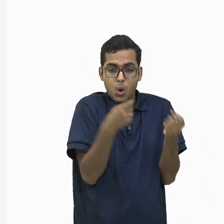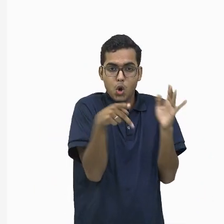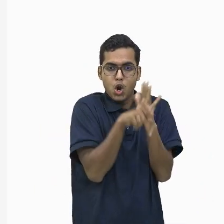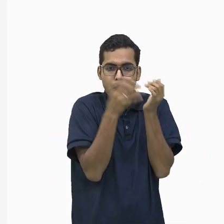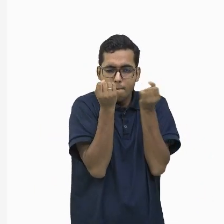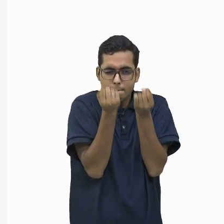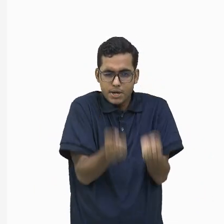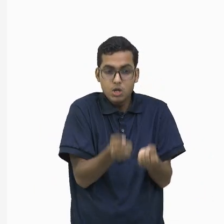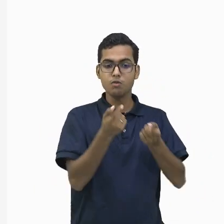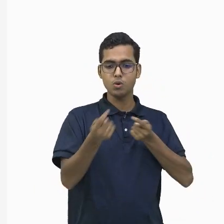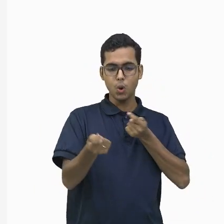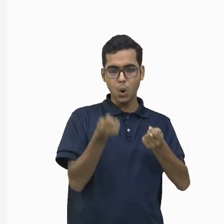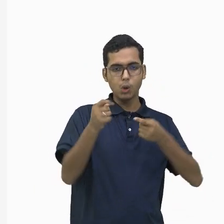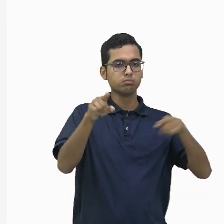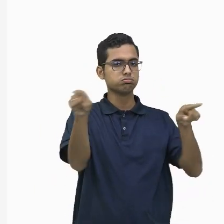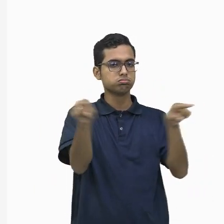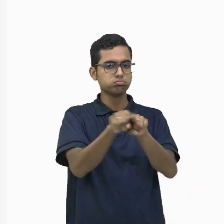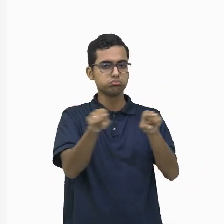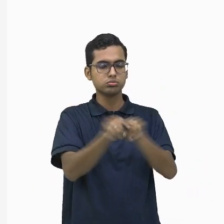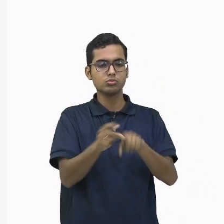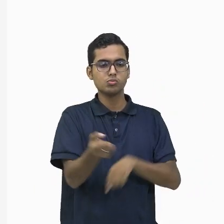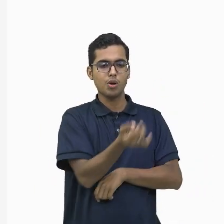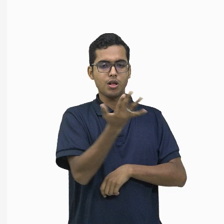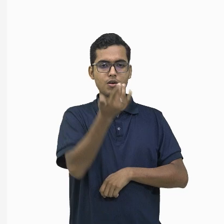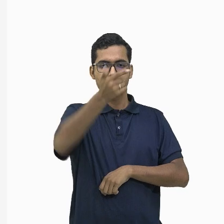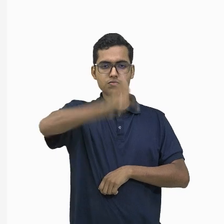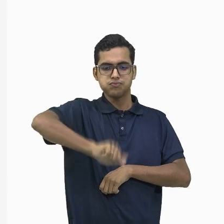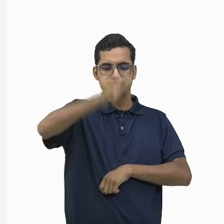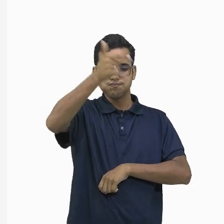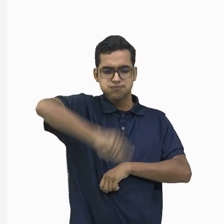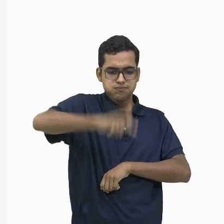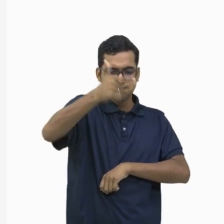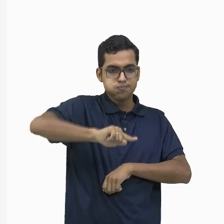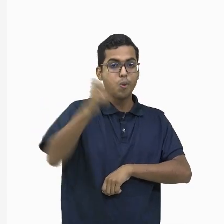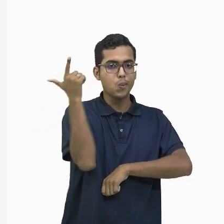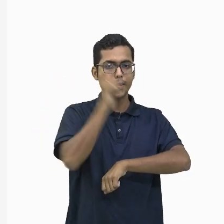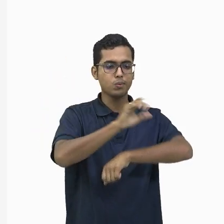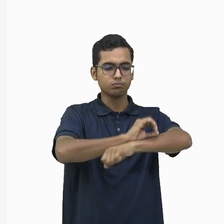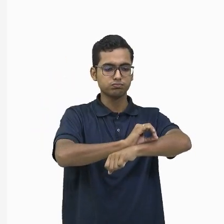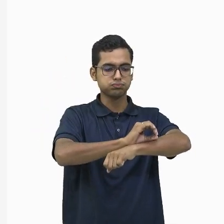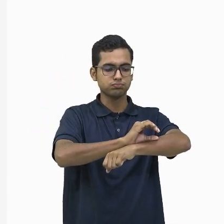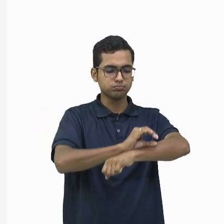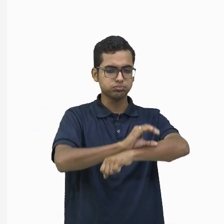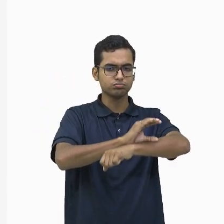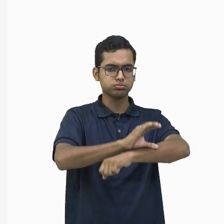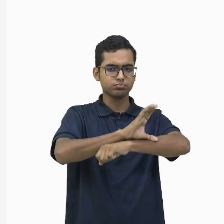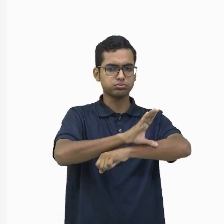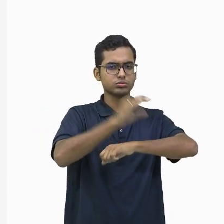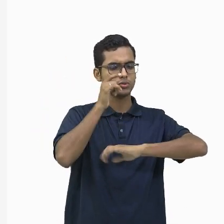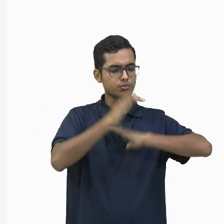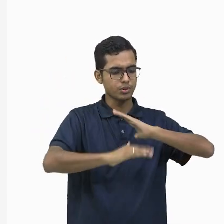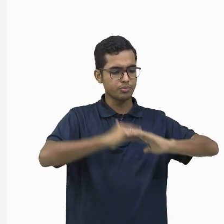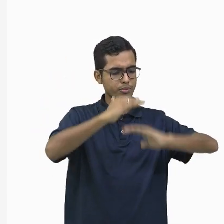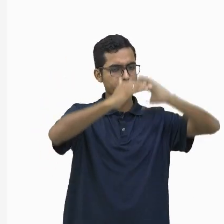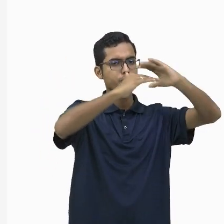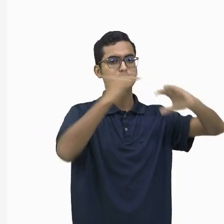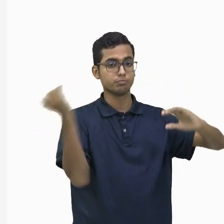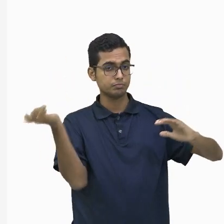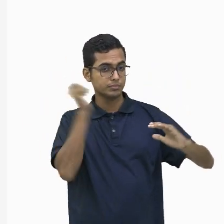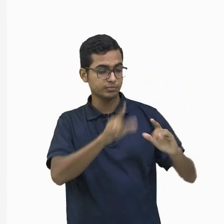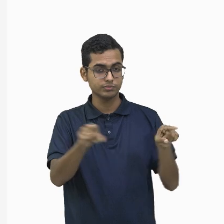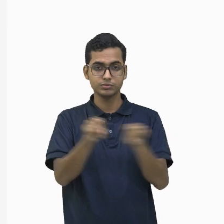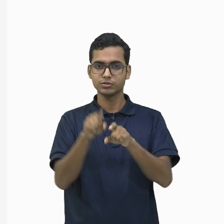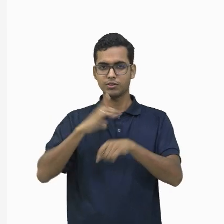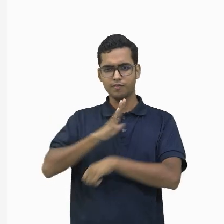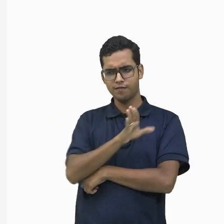carga e repetição para progressão. Tanto é que quando você vai ali numa academia, que você